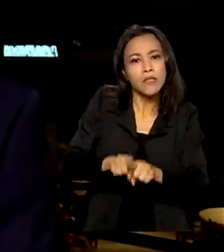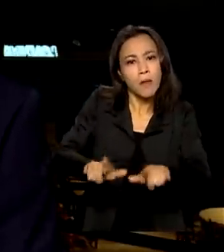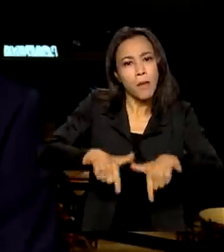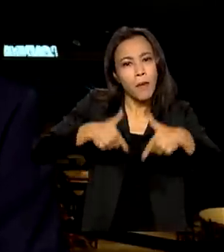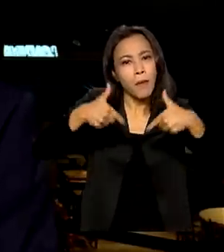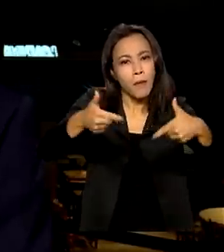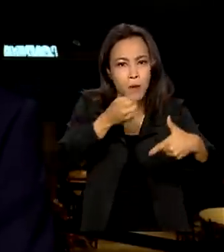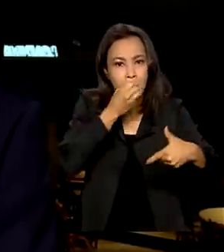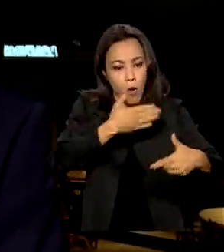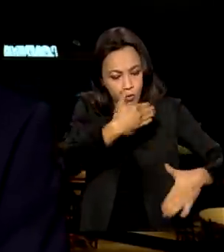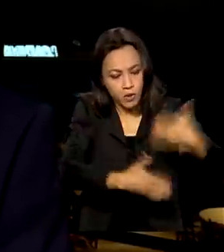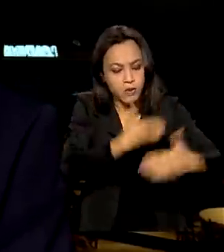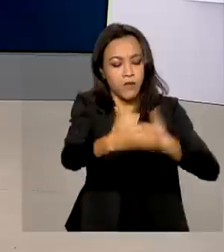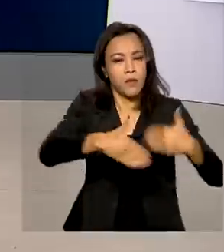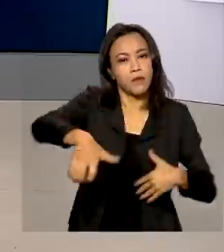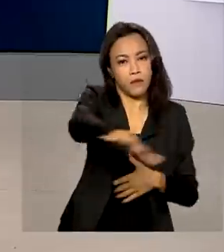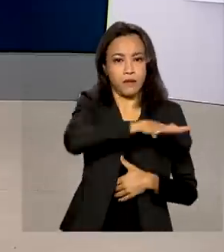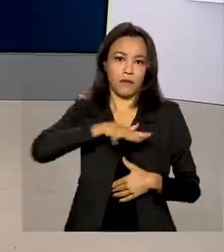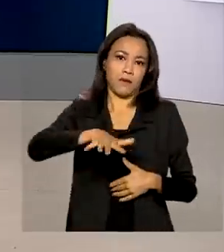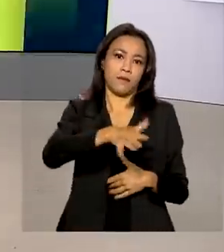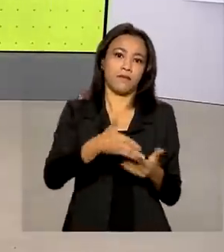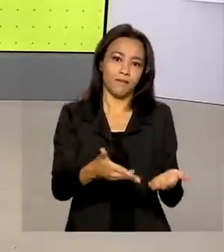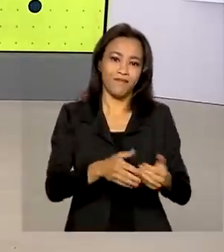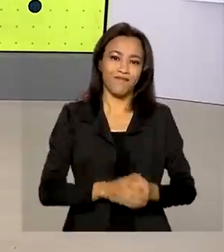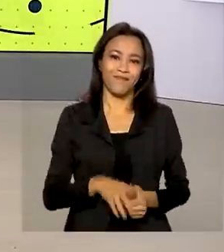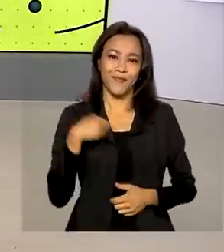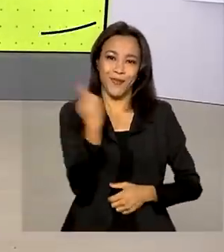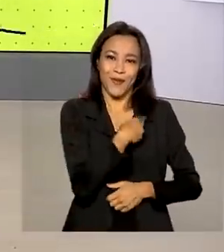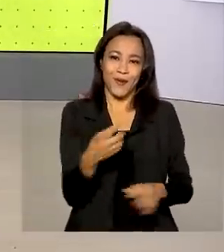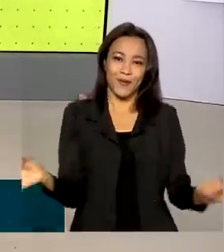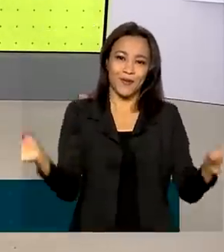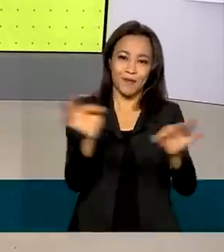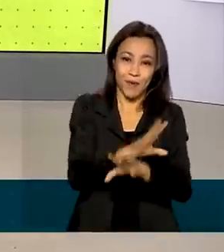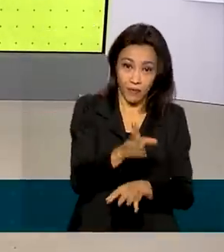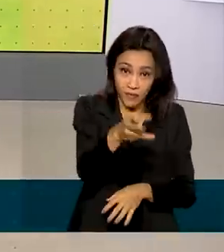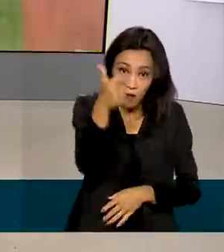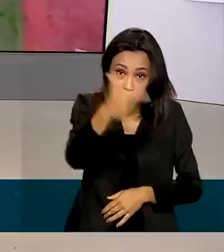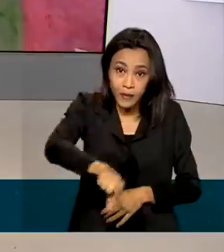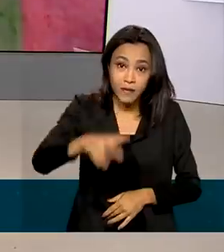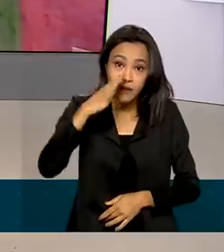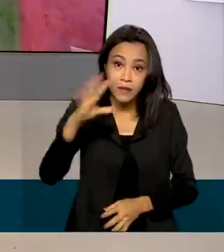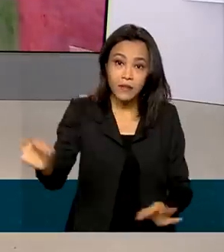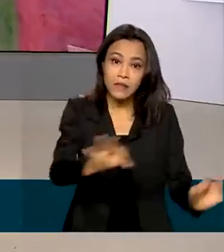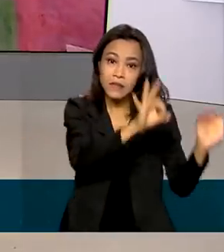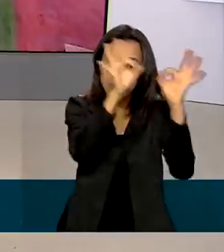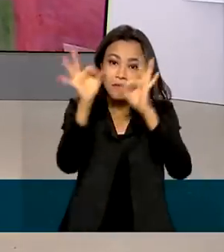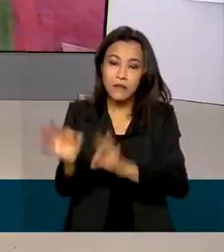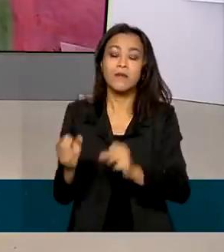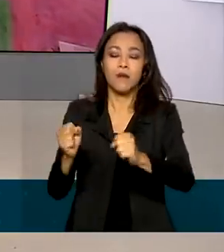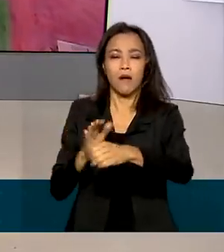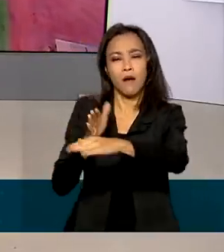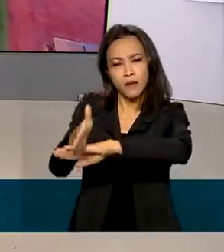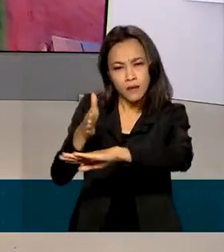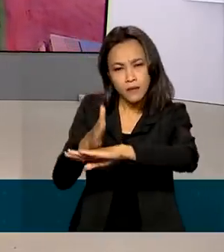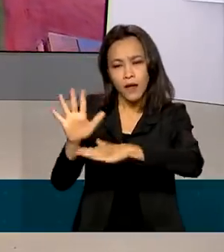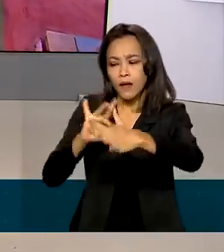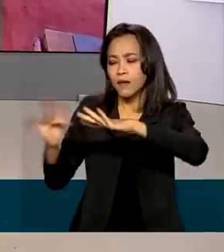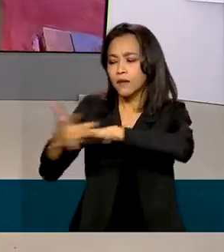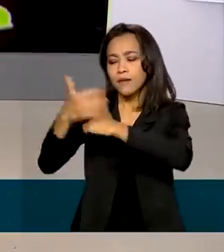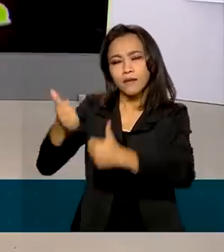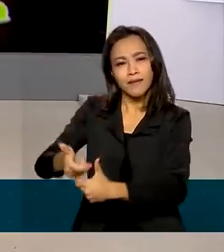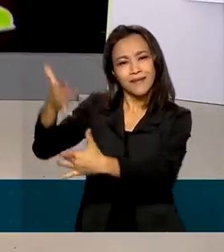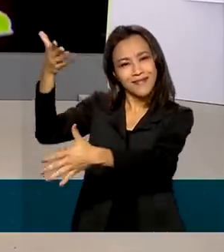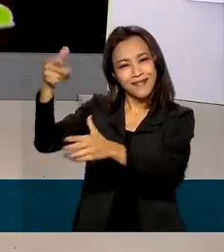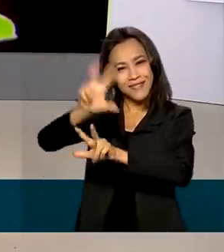o desenvolvimento do setor a gente fica por aqui para rever as reportagens Acesse as redes sociais da TV Brasil